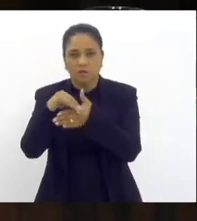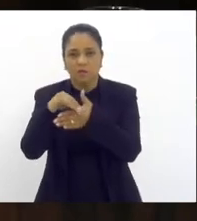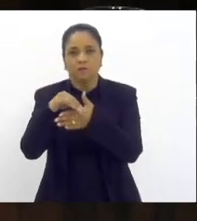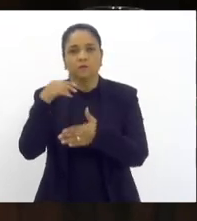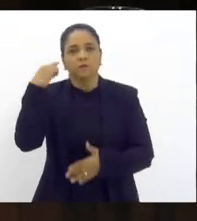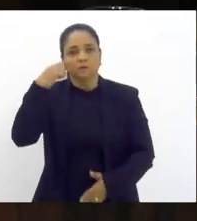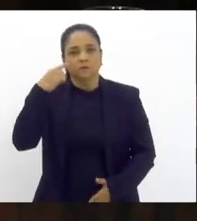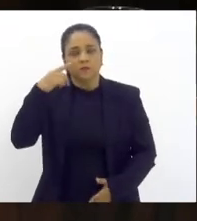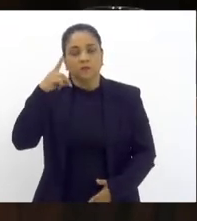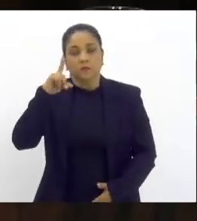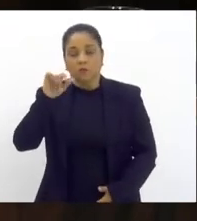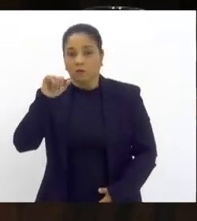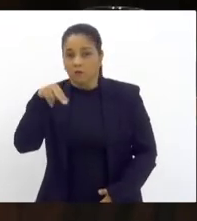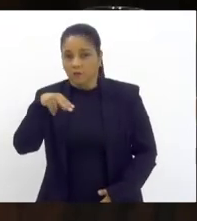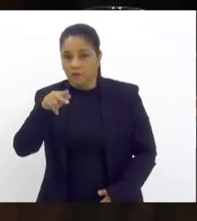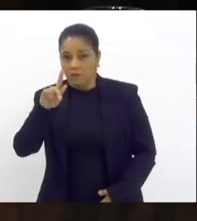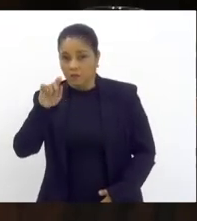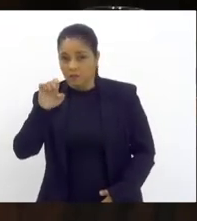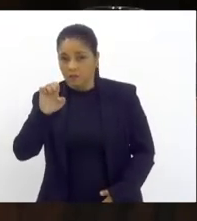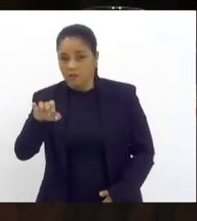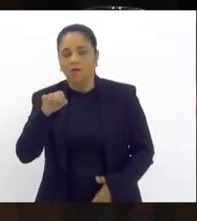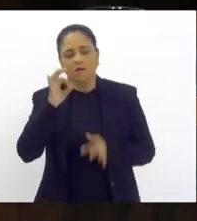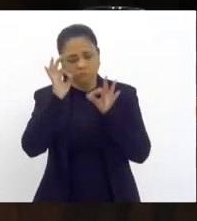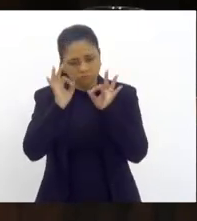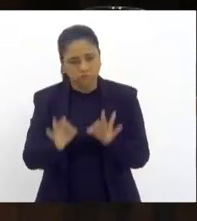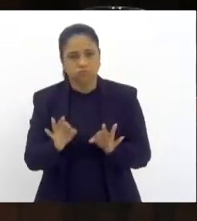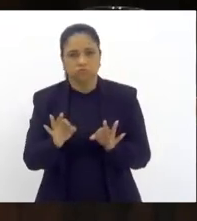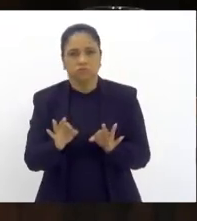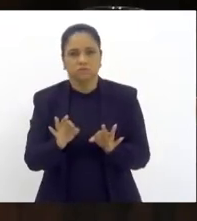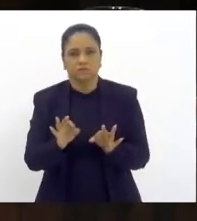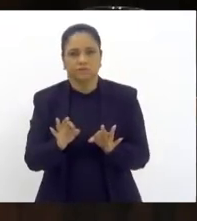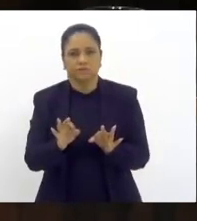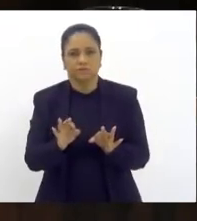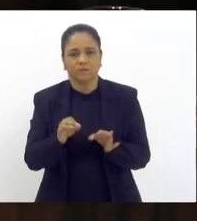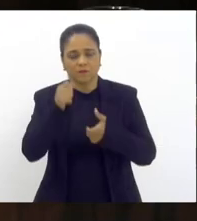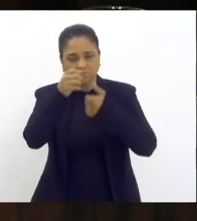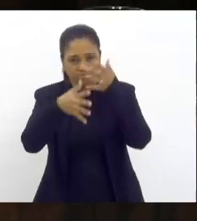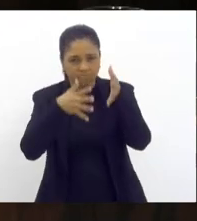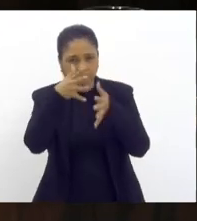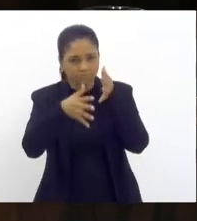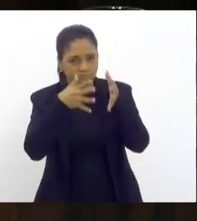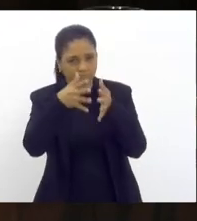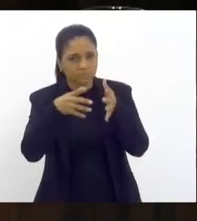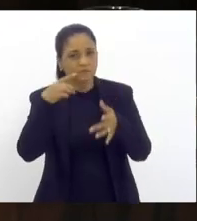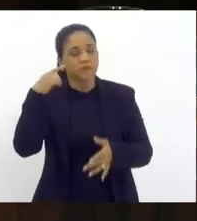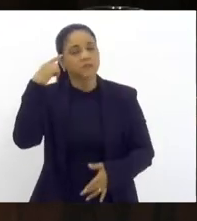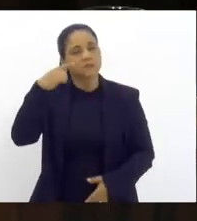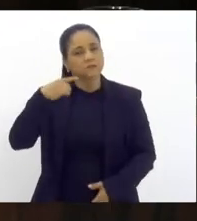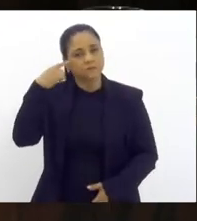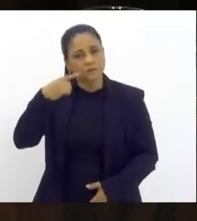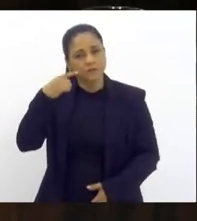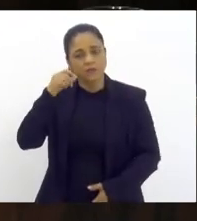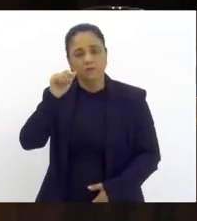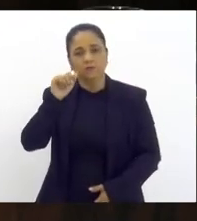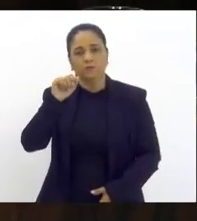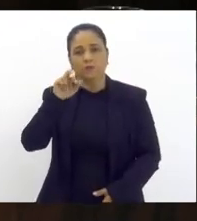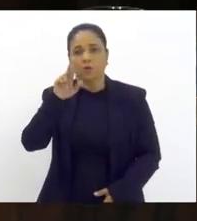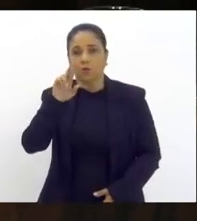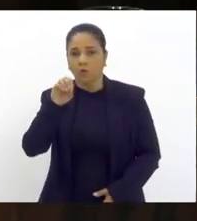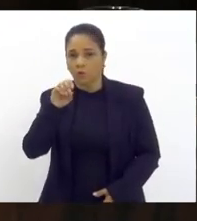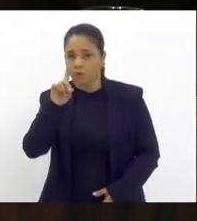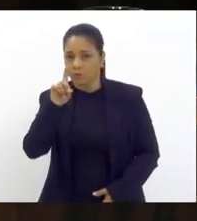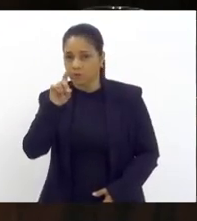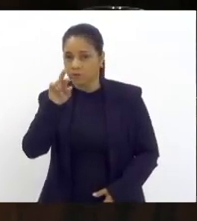é um encaminhamento muito assertivo. Acho que a fala de Vossa Excelência, deputado Rodrigo Amorim, esclareceu um